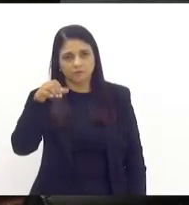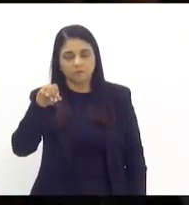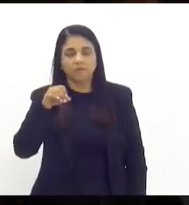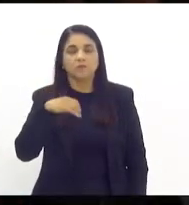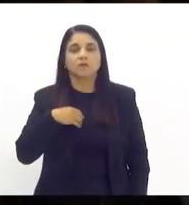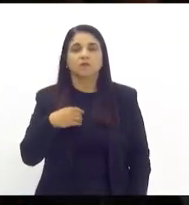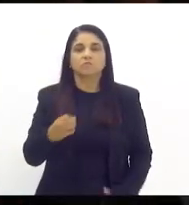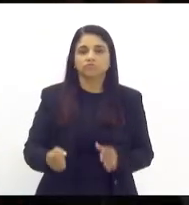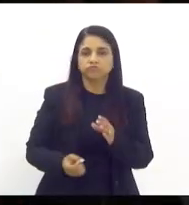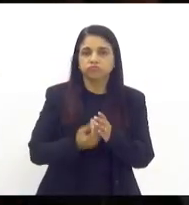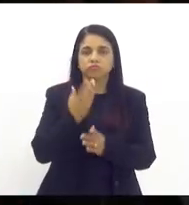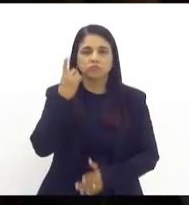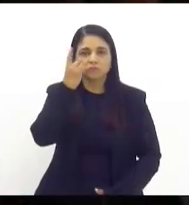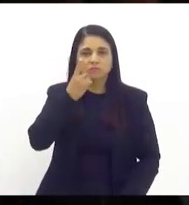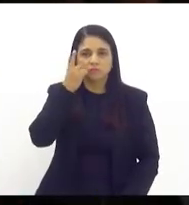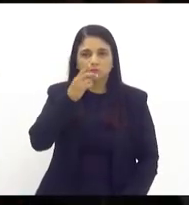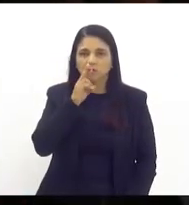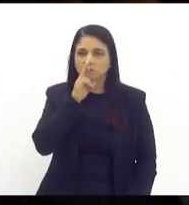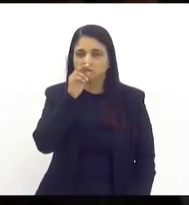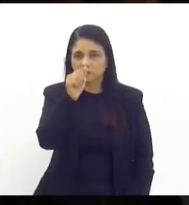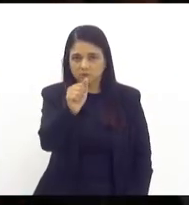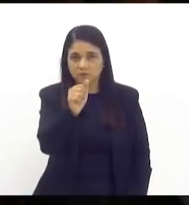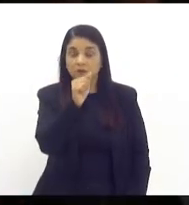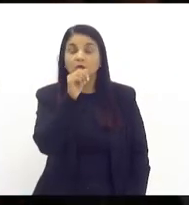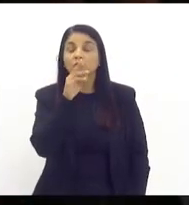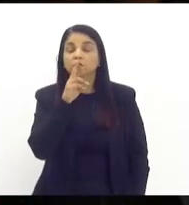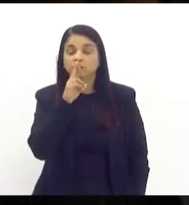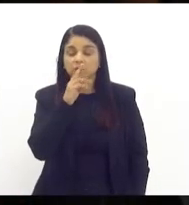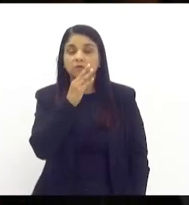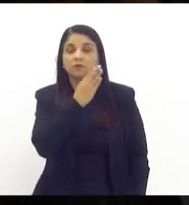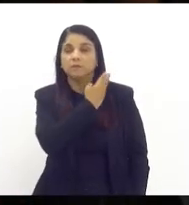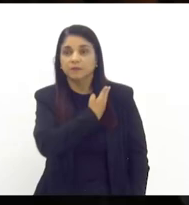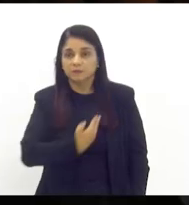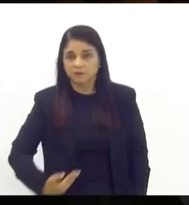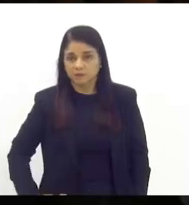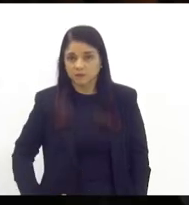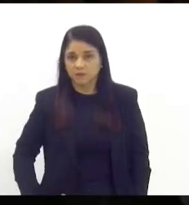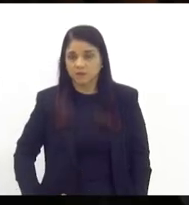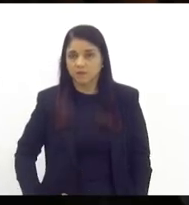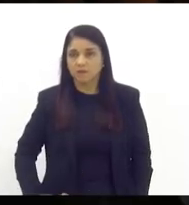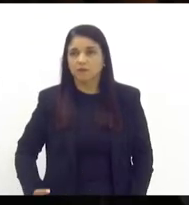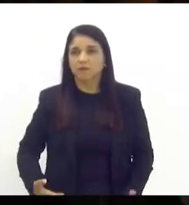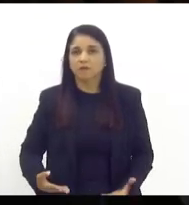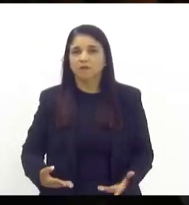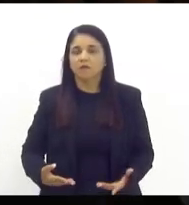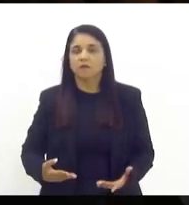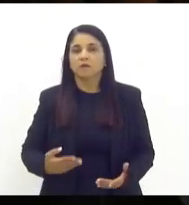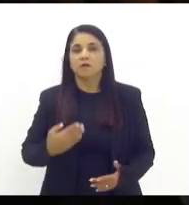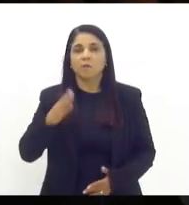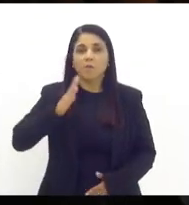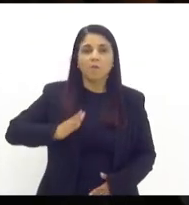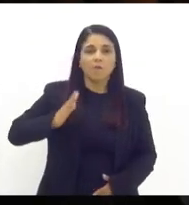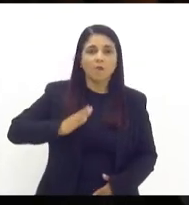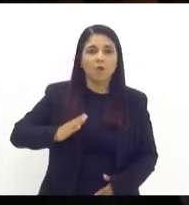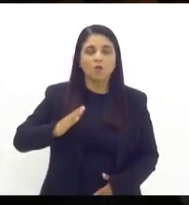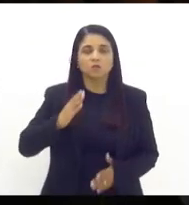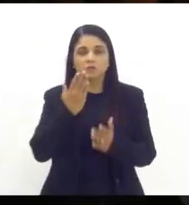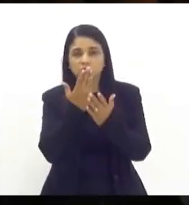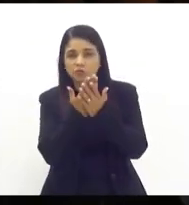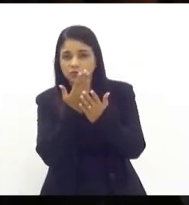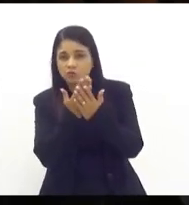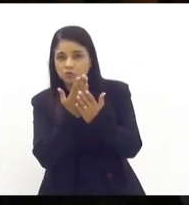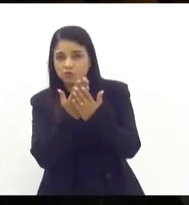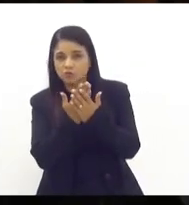Bacelar Projeto Vida tornar obrigatório que os estudantes que tenham bolsas de estudo é